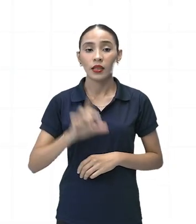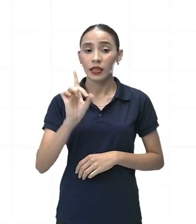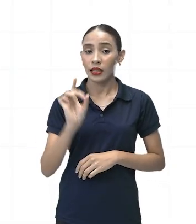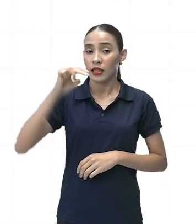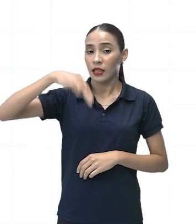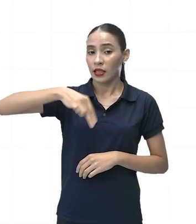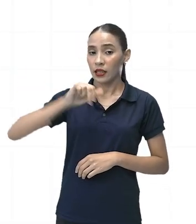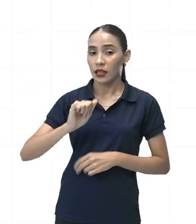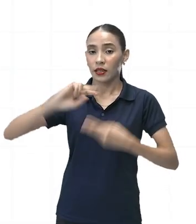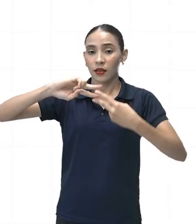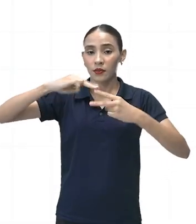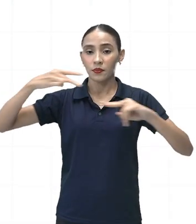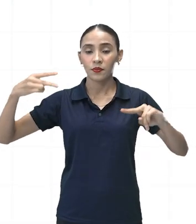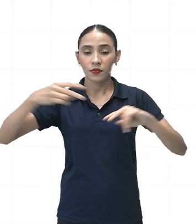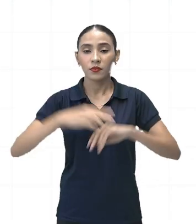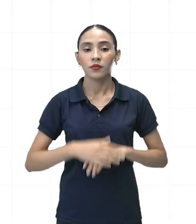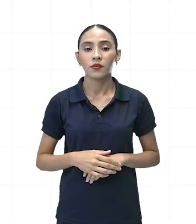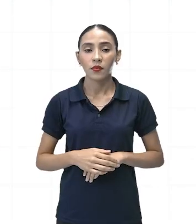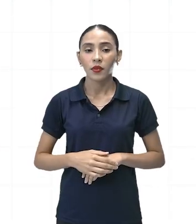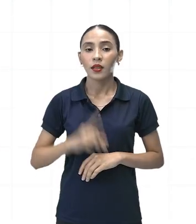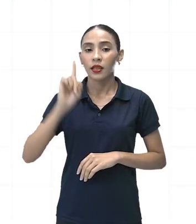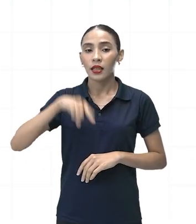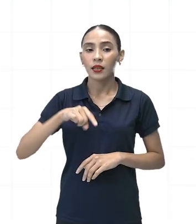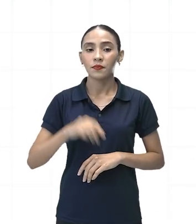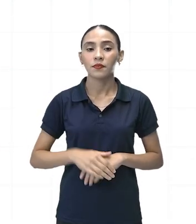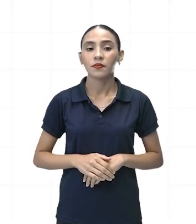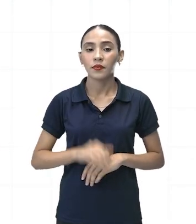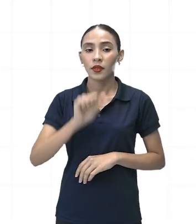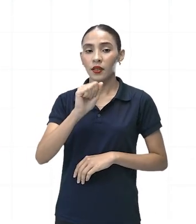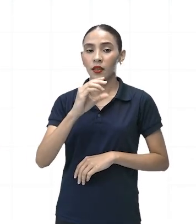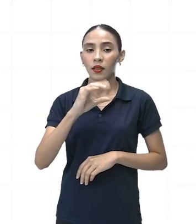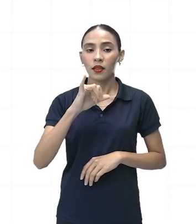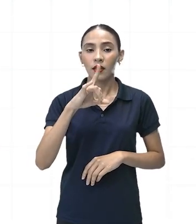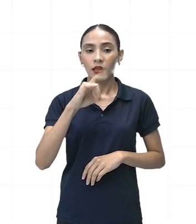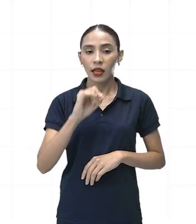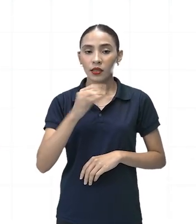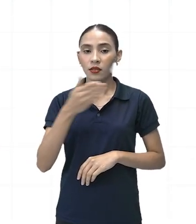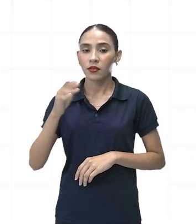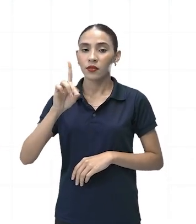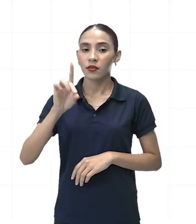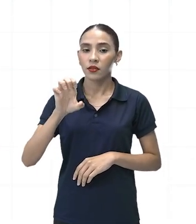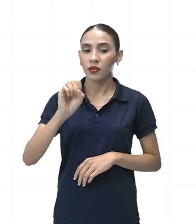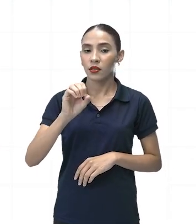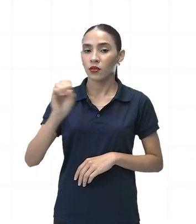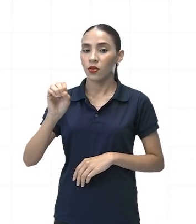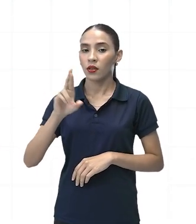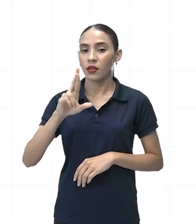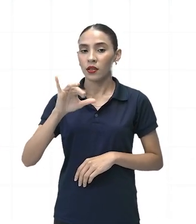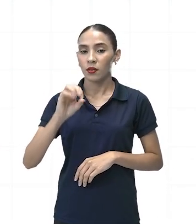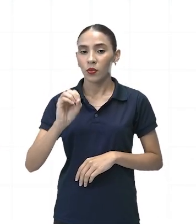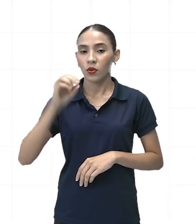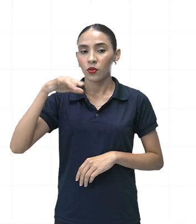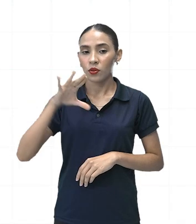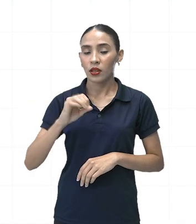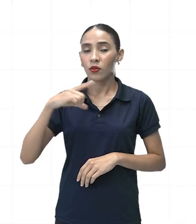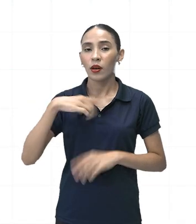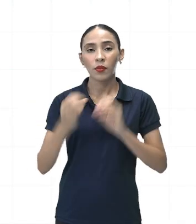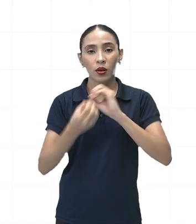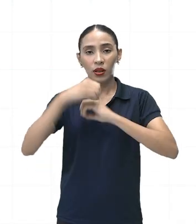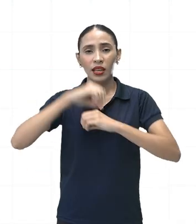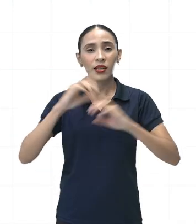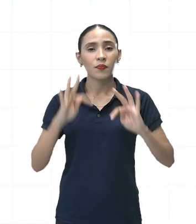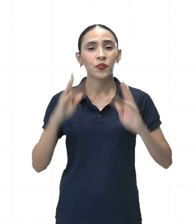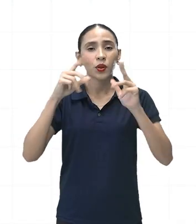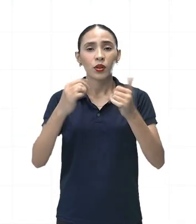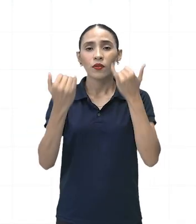Bem, o DNA, que é a sigla para ácido desoxirribonucleico, é uma molécula que carrega